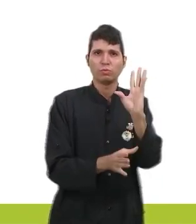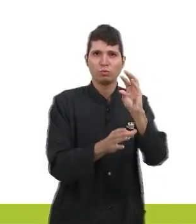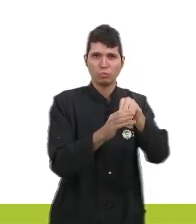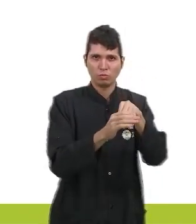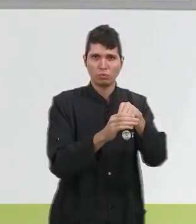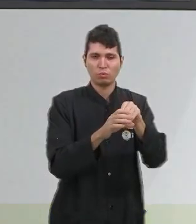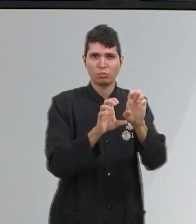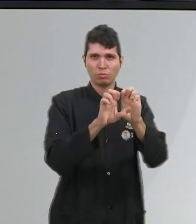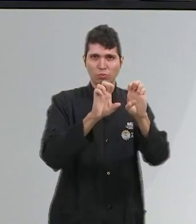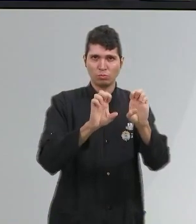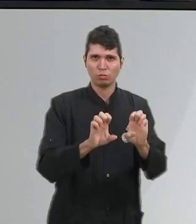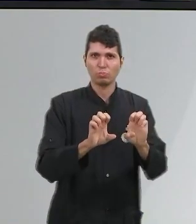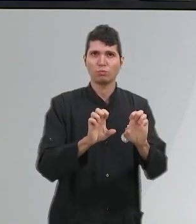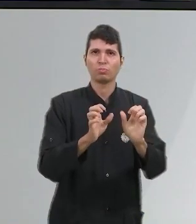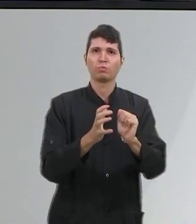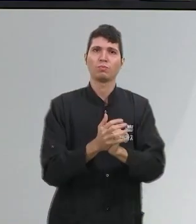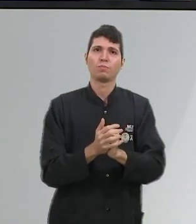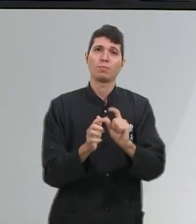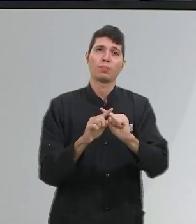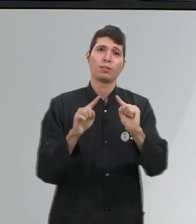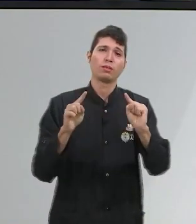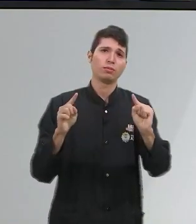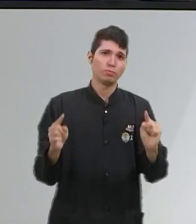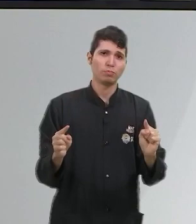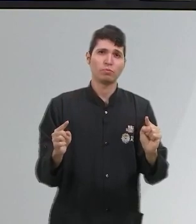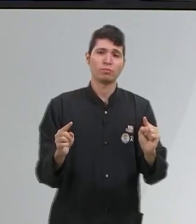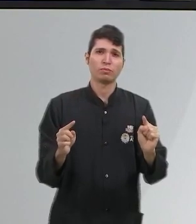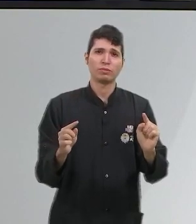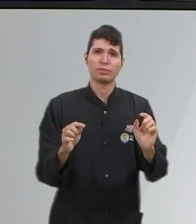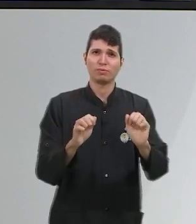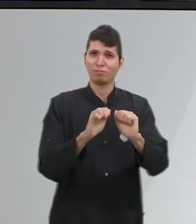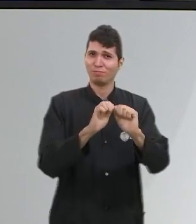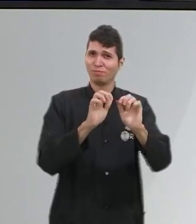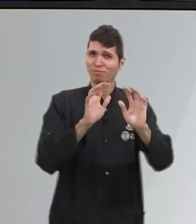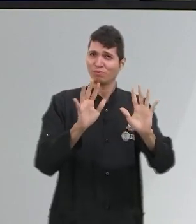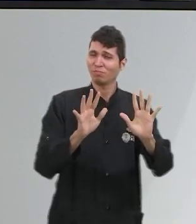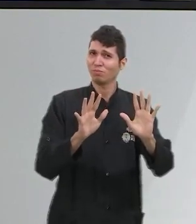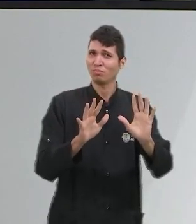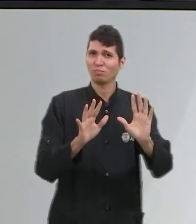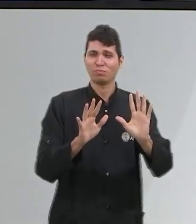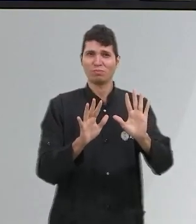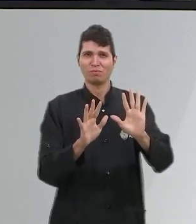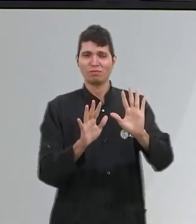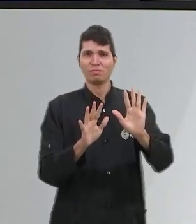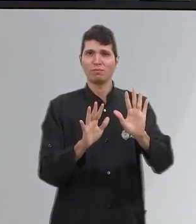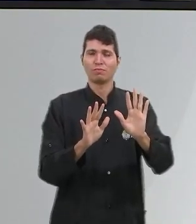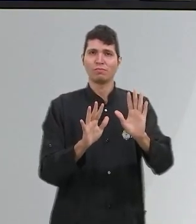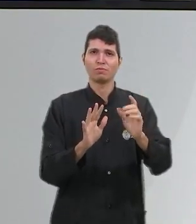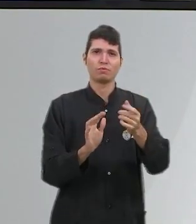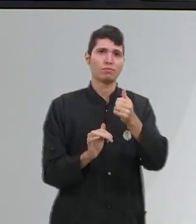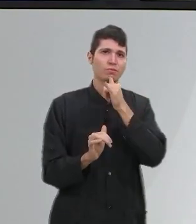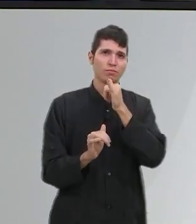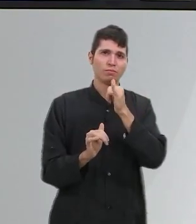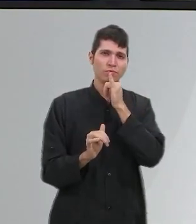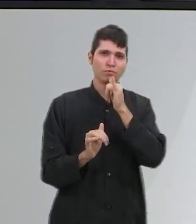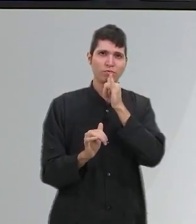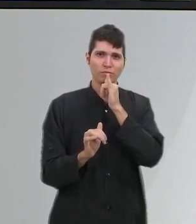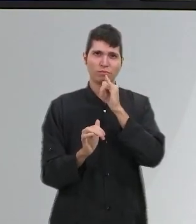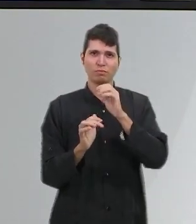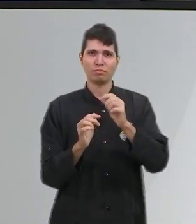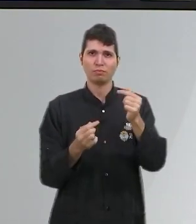eu vou trabalhar. Porém, ela não vai ser tão clara aí quando for formar, por exemplo, ligações